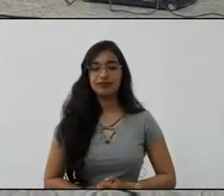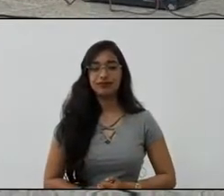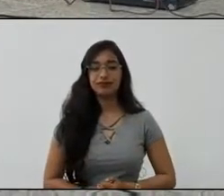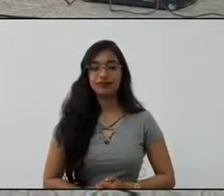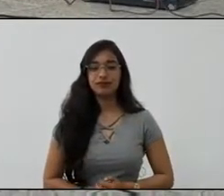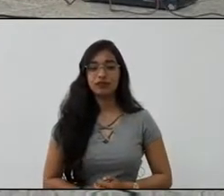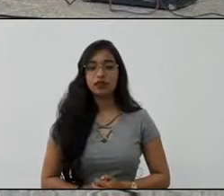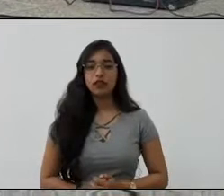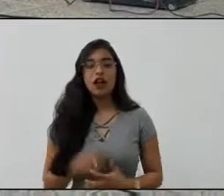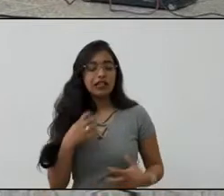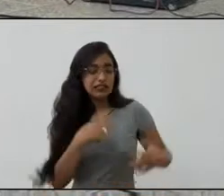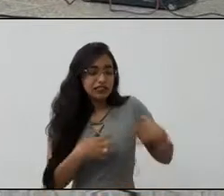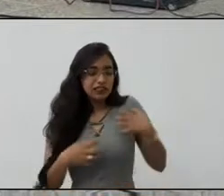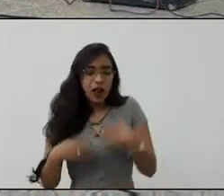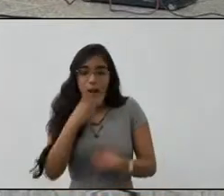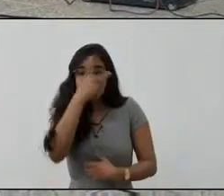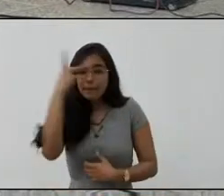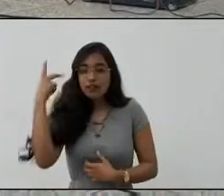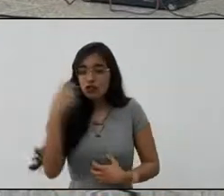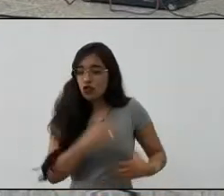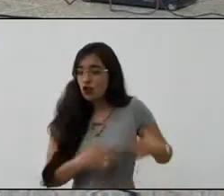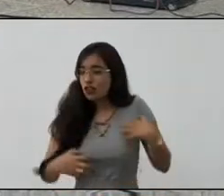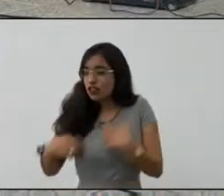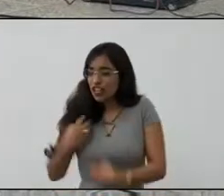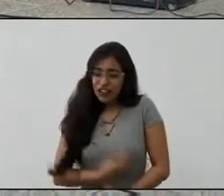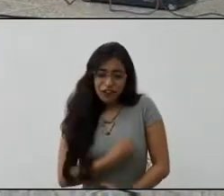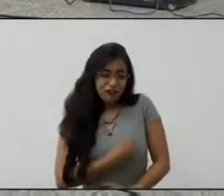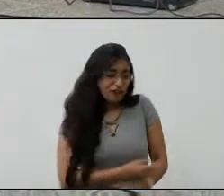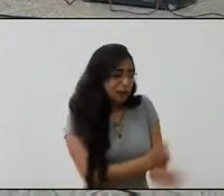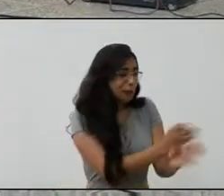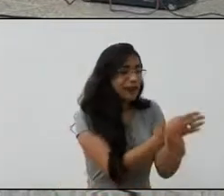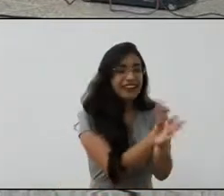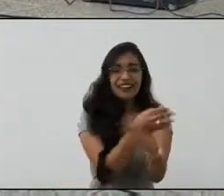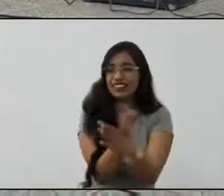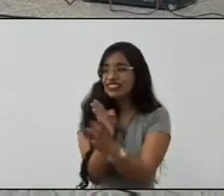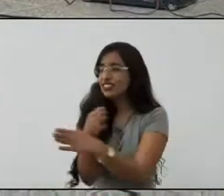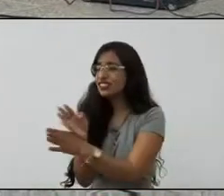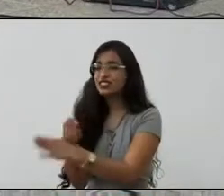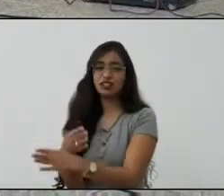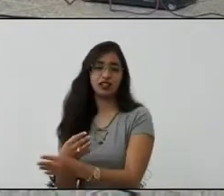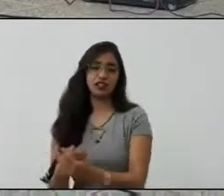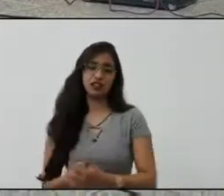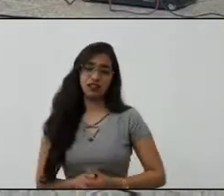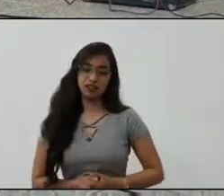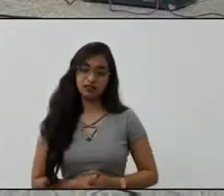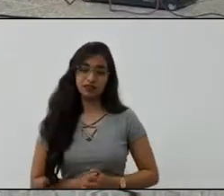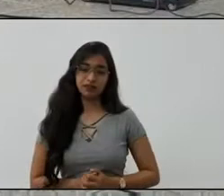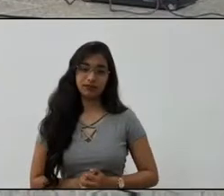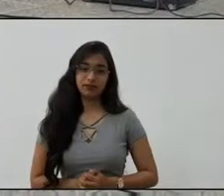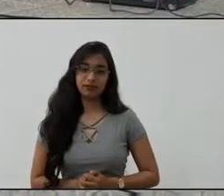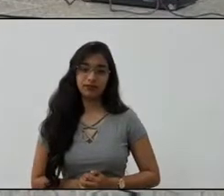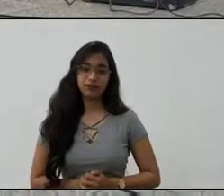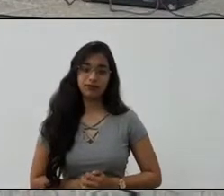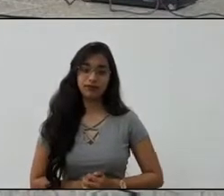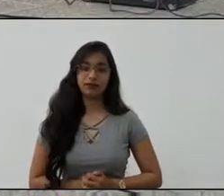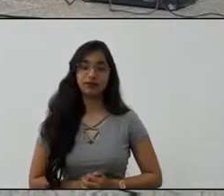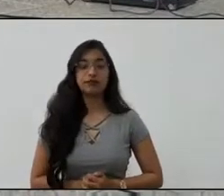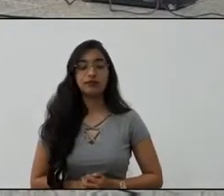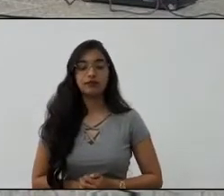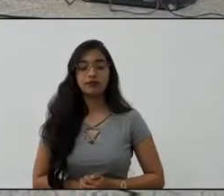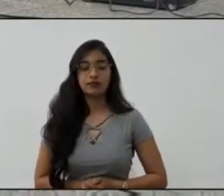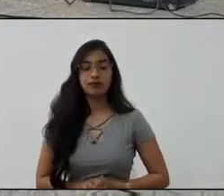Faz a pessoa afligir-se e viver envolta em denso nevoeiro, mesmo que a tempestade ainda não tenha